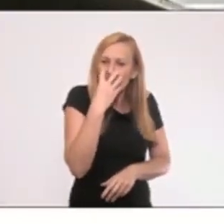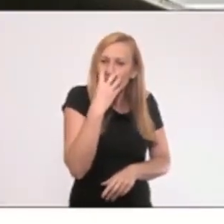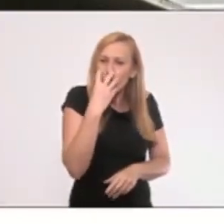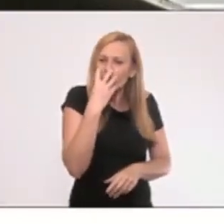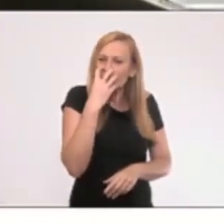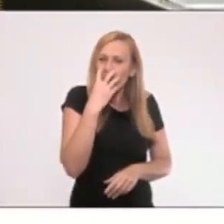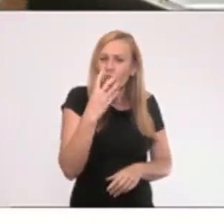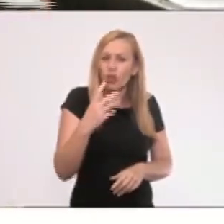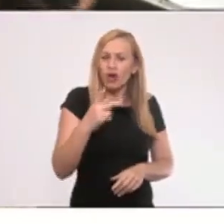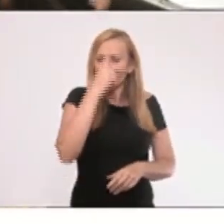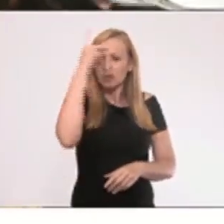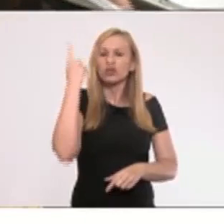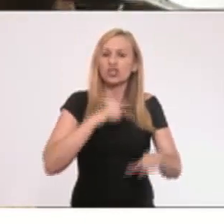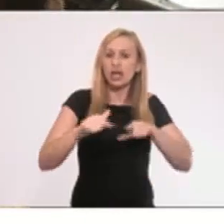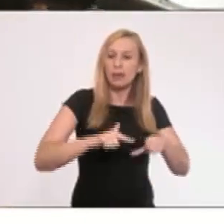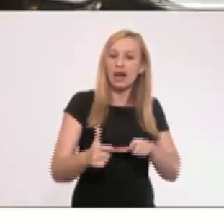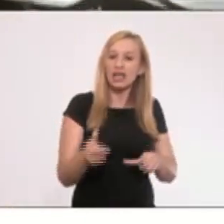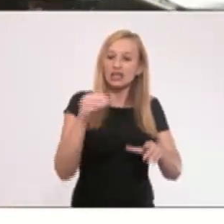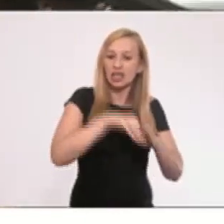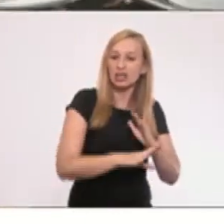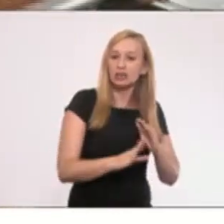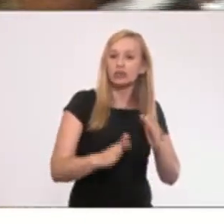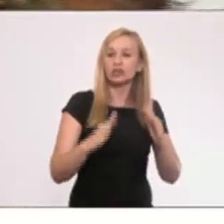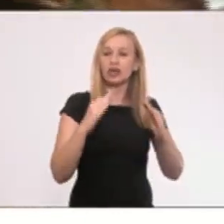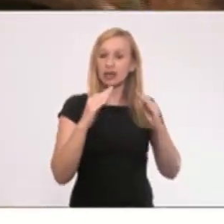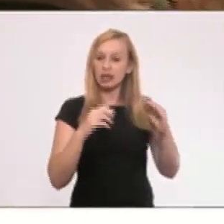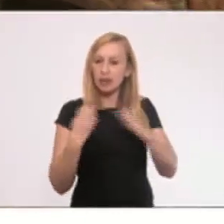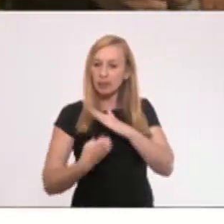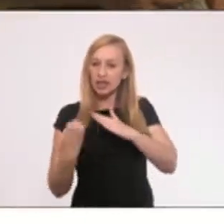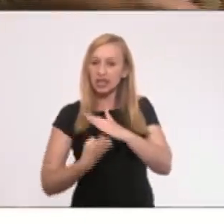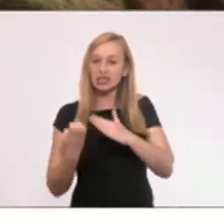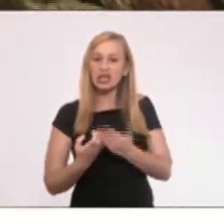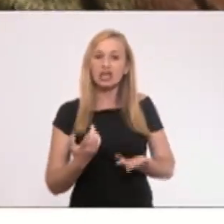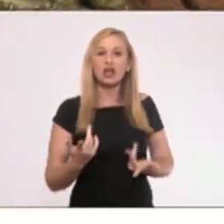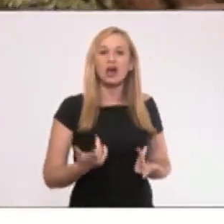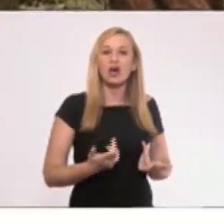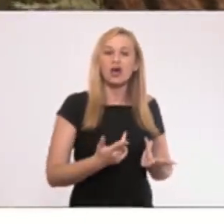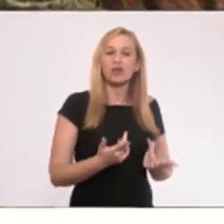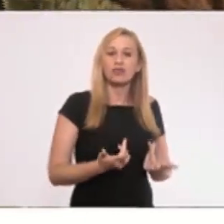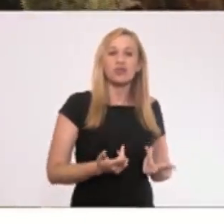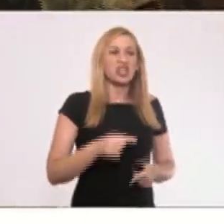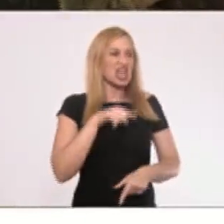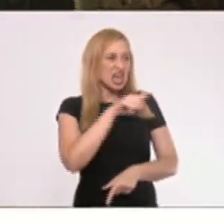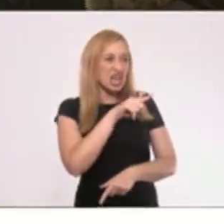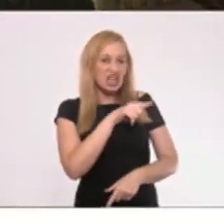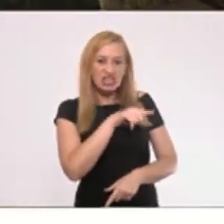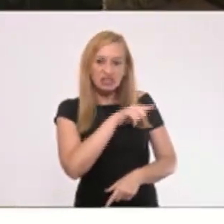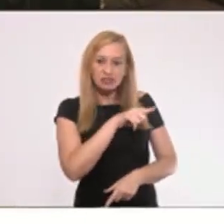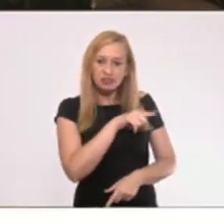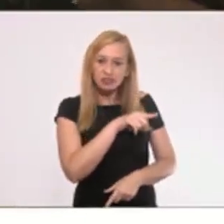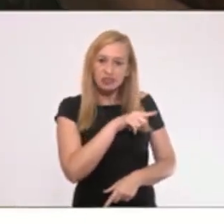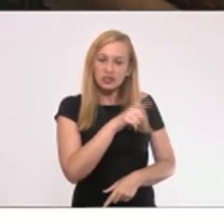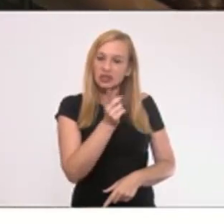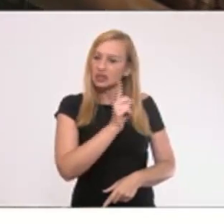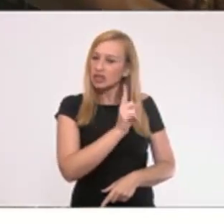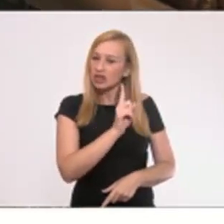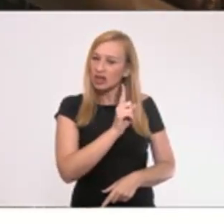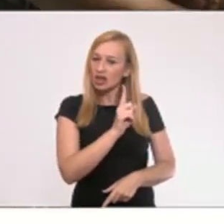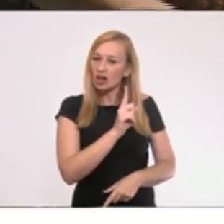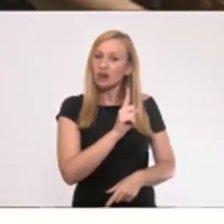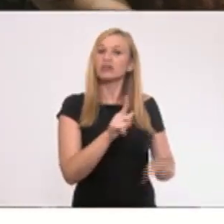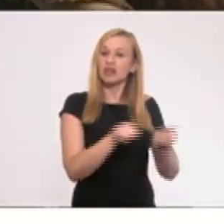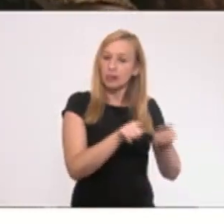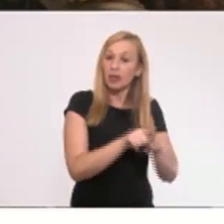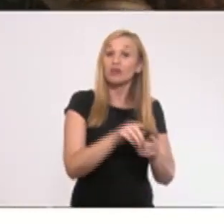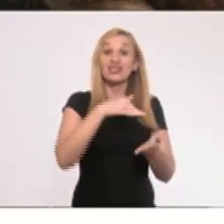porque não honra esse plenário, porque não honra os parlamentares dessa casa. E não só ele, os secretários do nosso